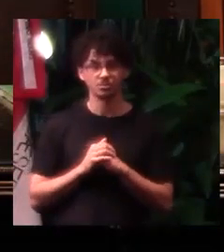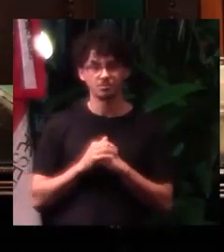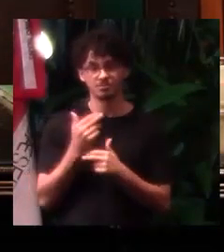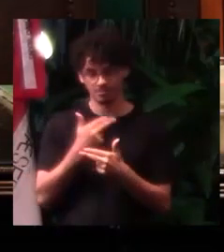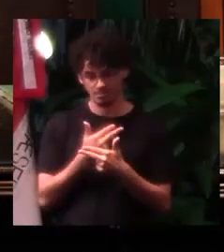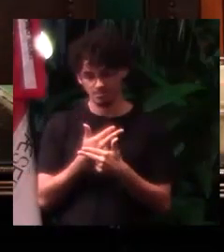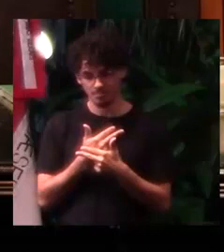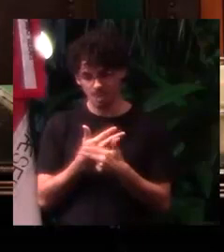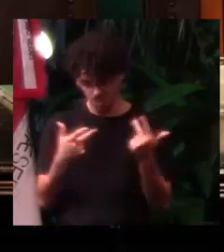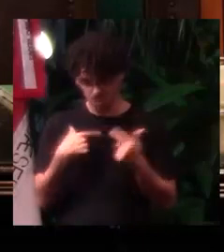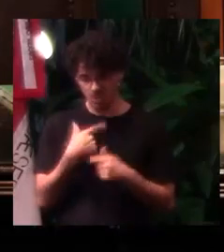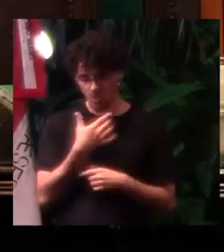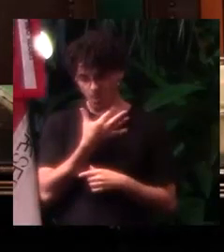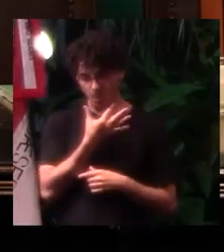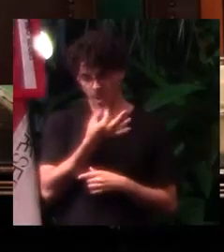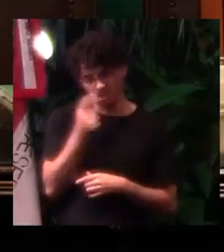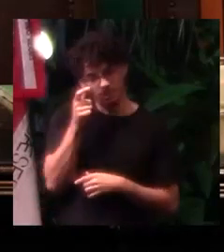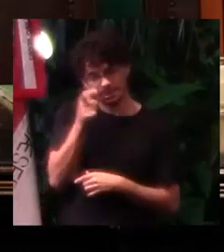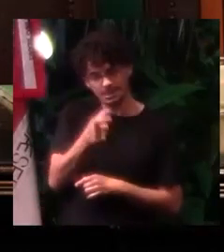acho interessante,